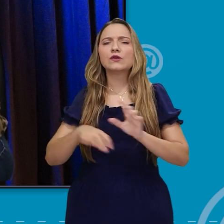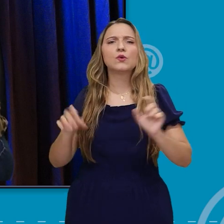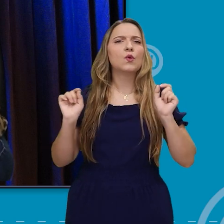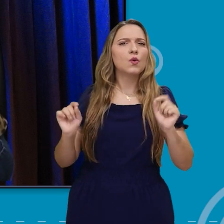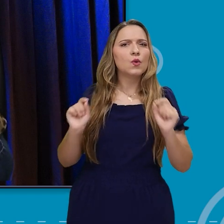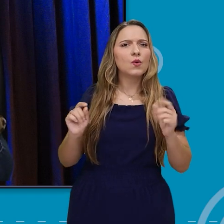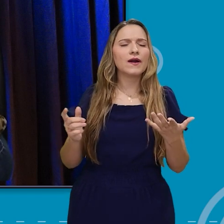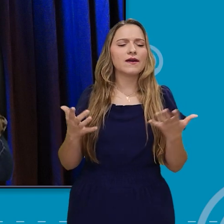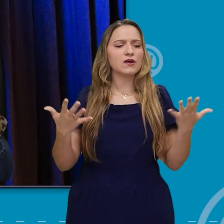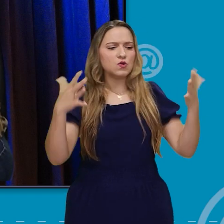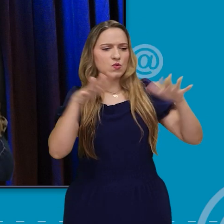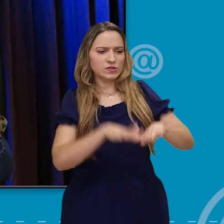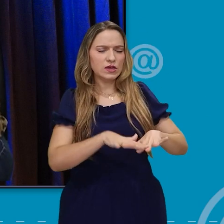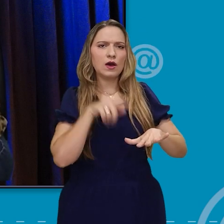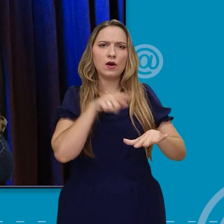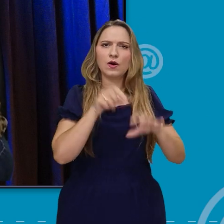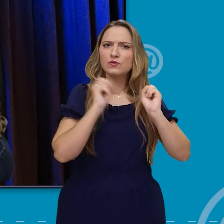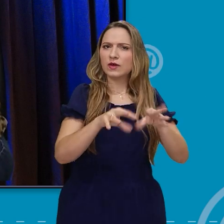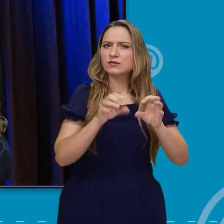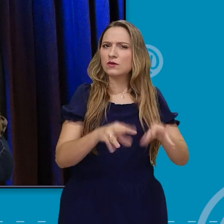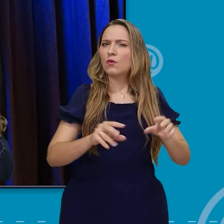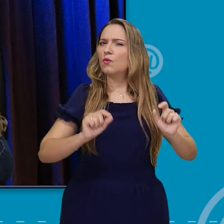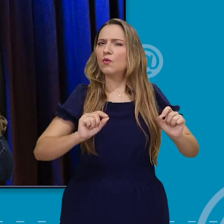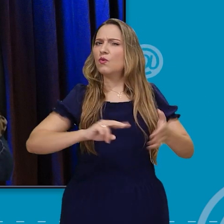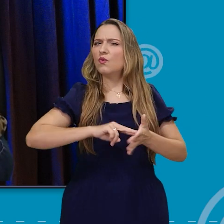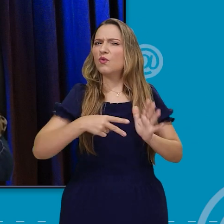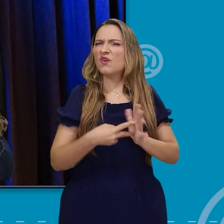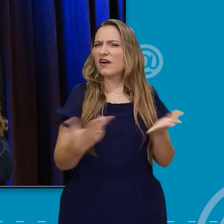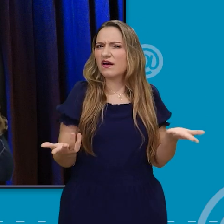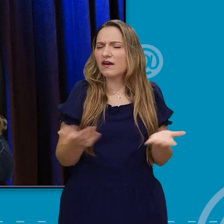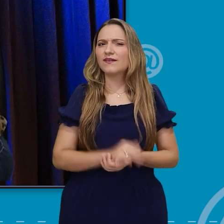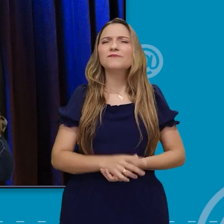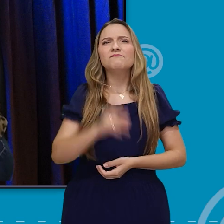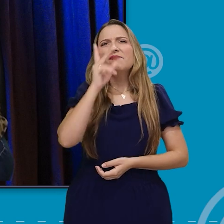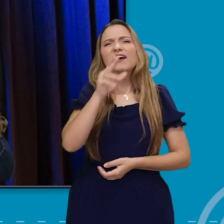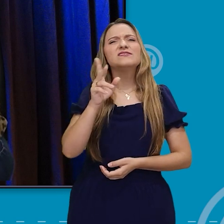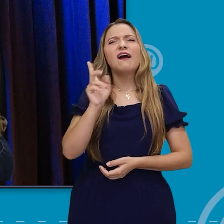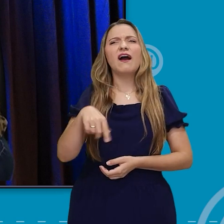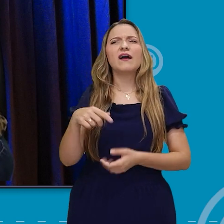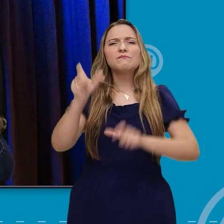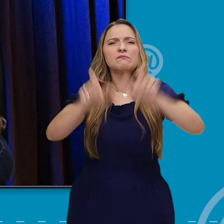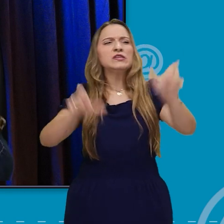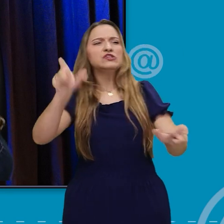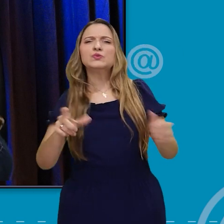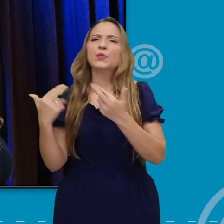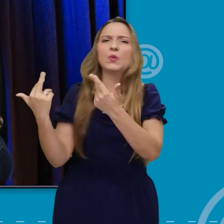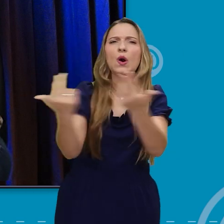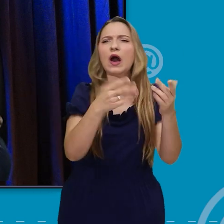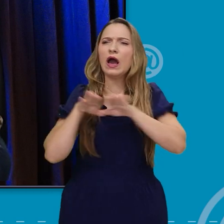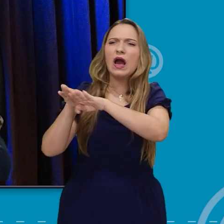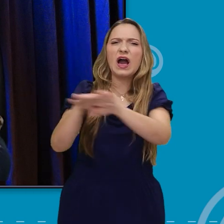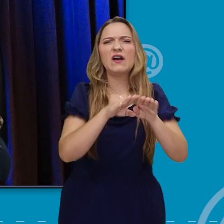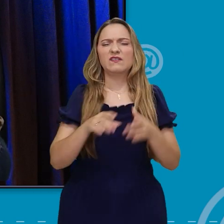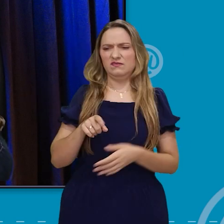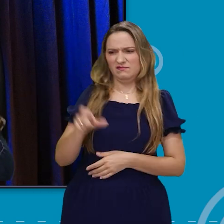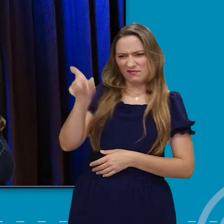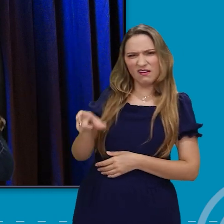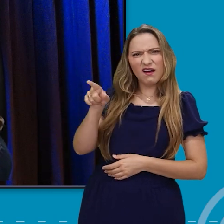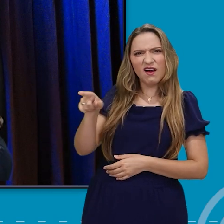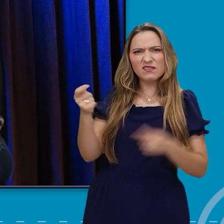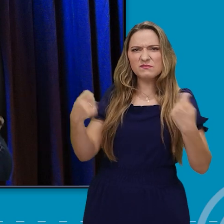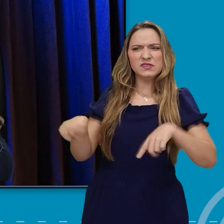igual. Não, esse fulano vai aprender igualzinho esse aqui. E não é bem verdade, né? Não. É muito legal a gente poder